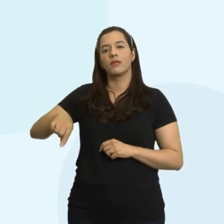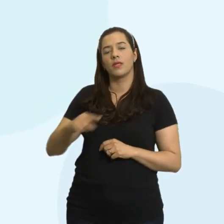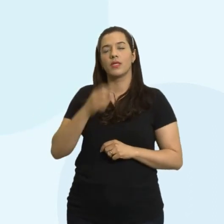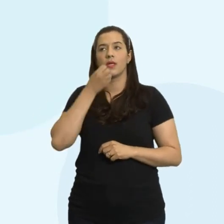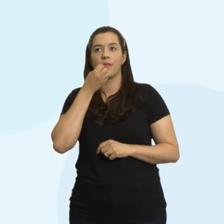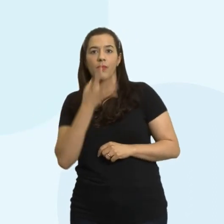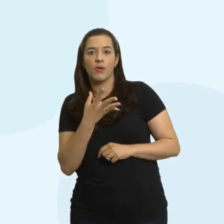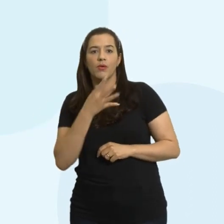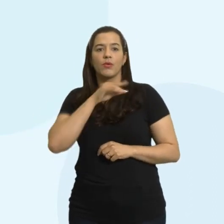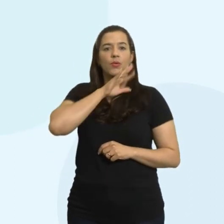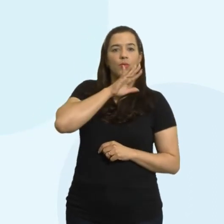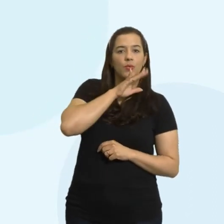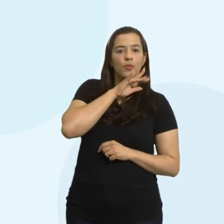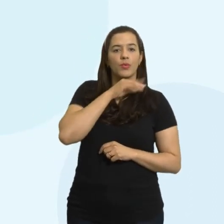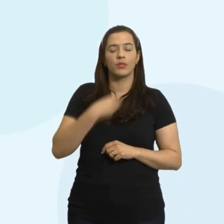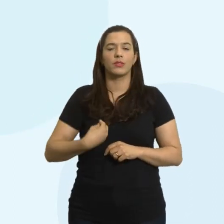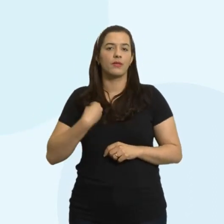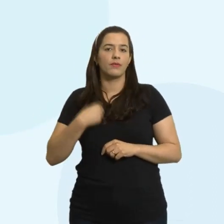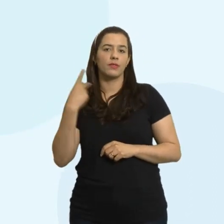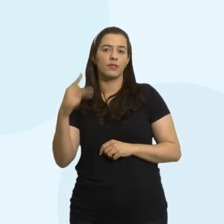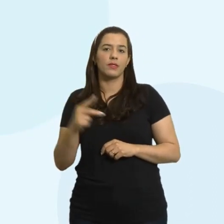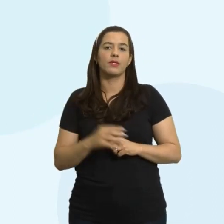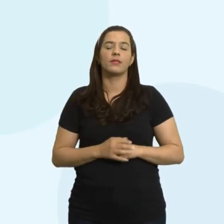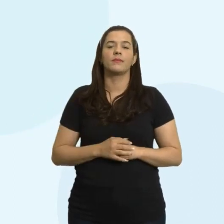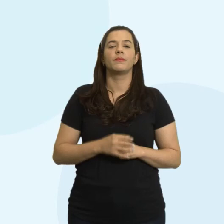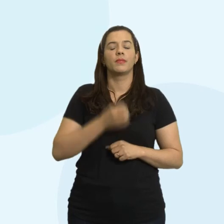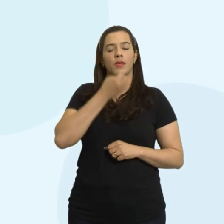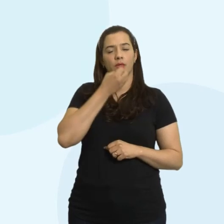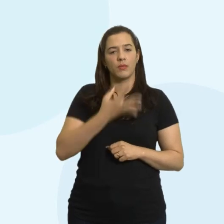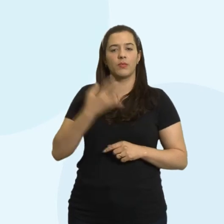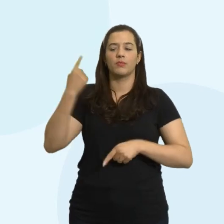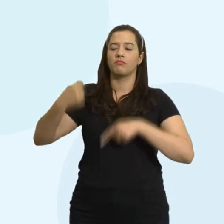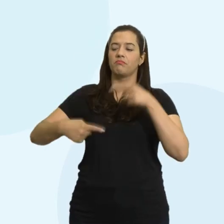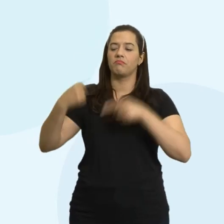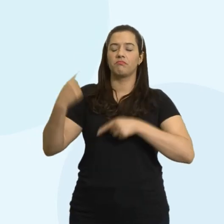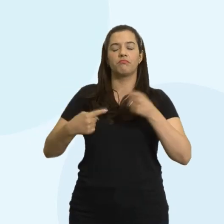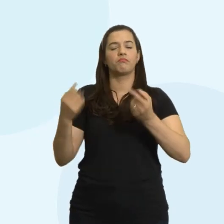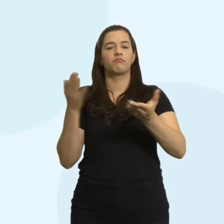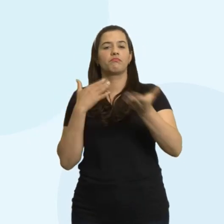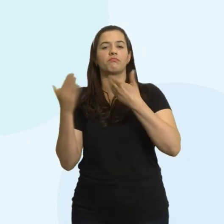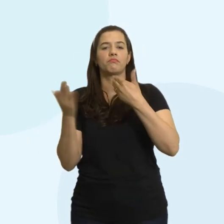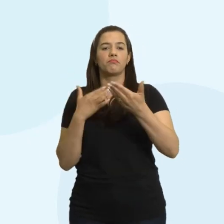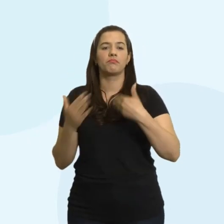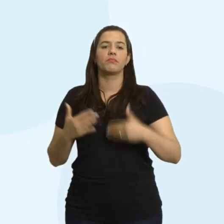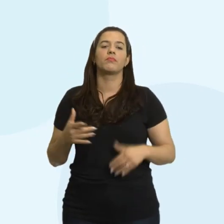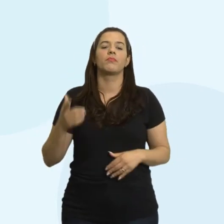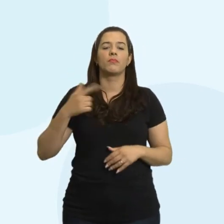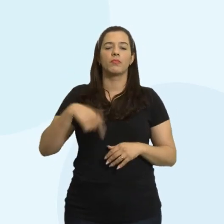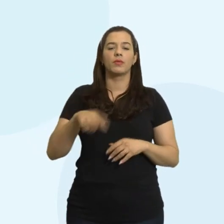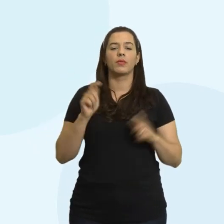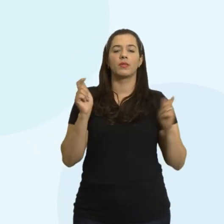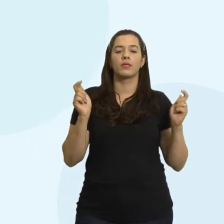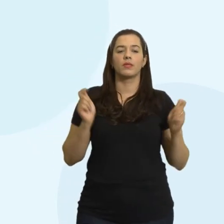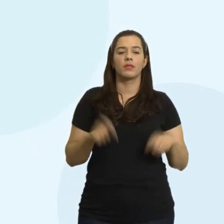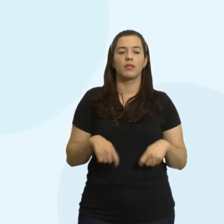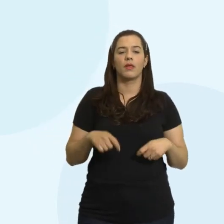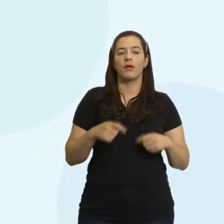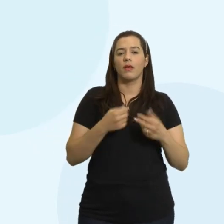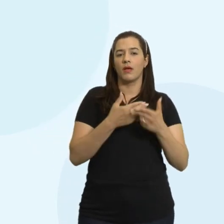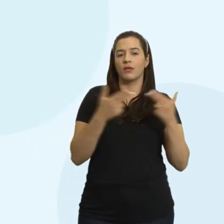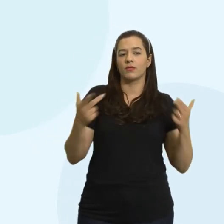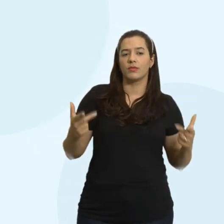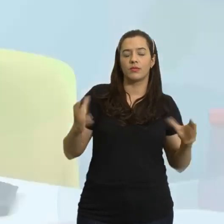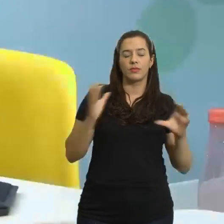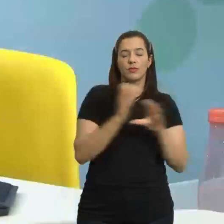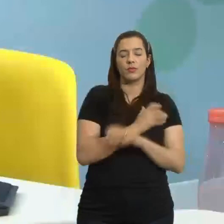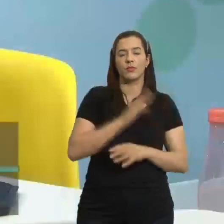bons ou ruins na vida deles? É uma boa discussão que leva aí a grandes